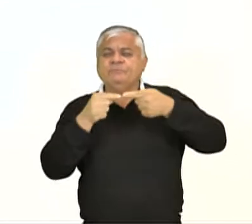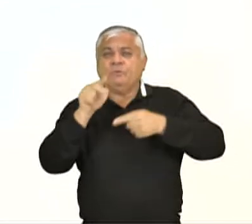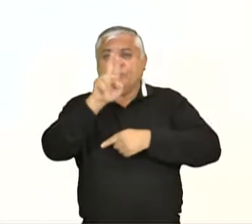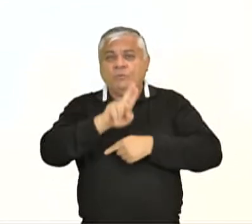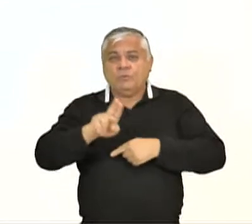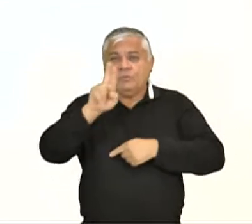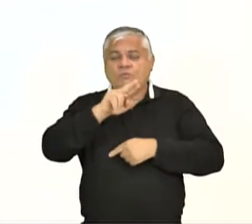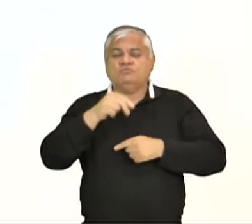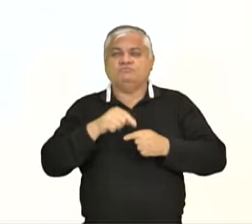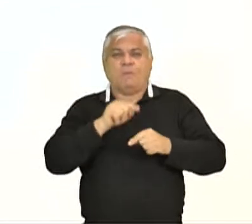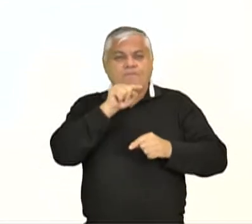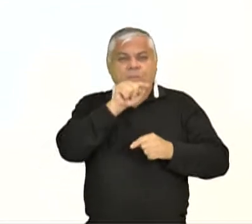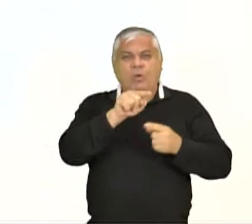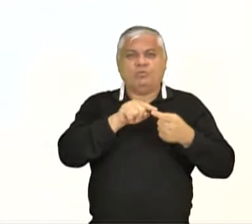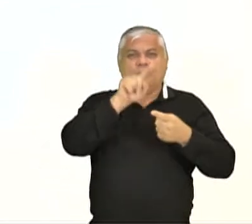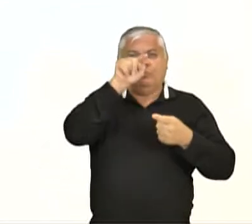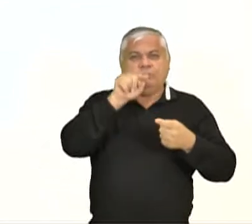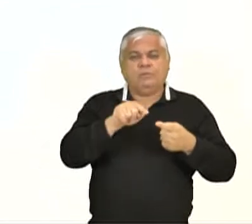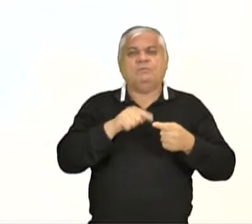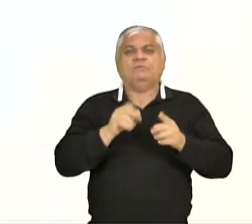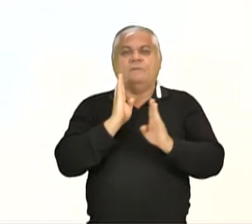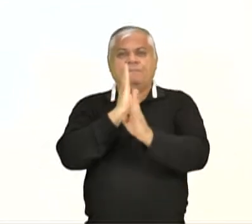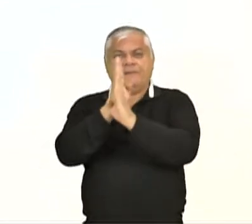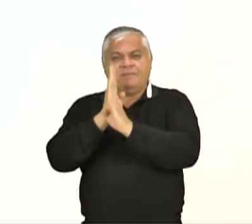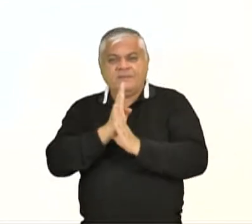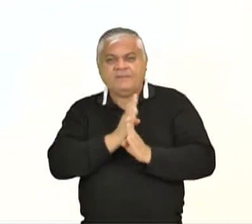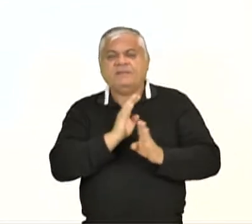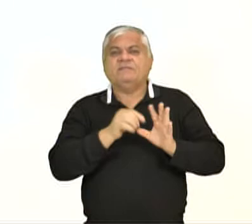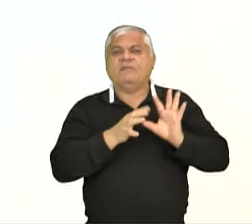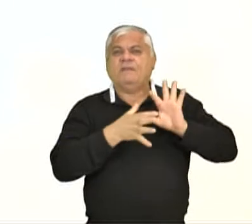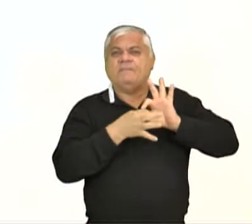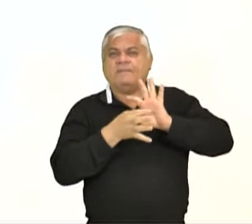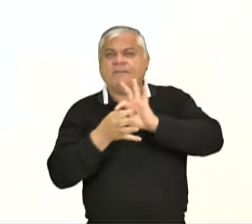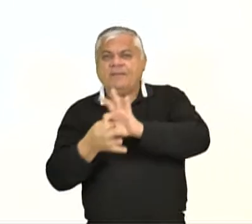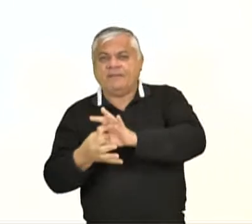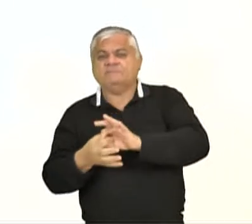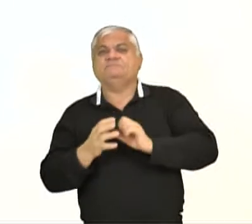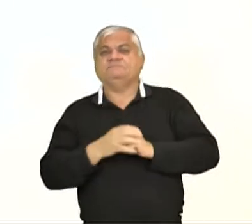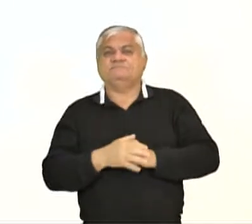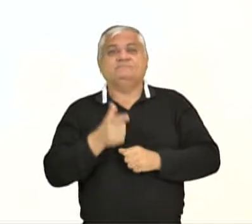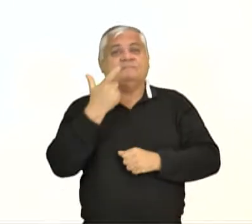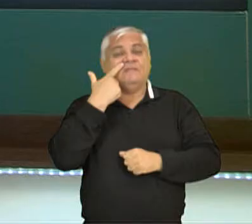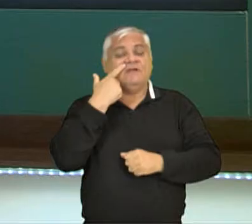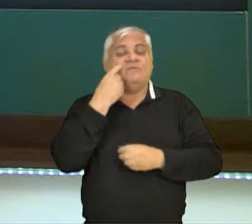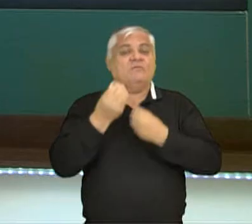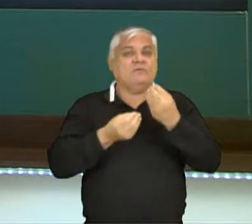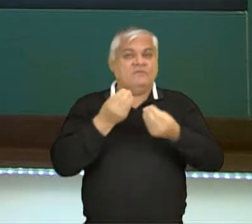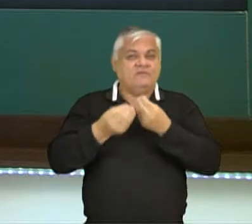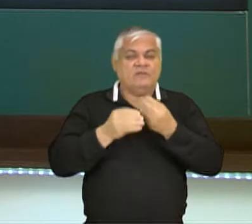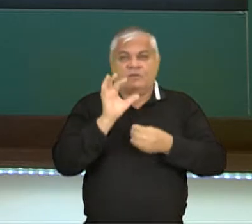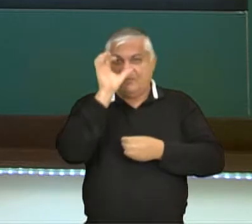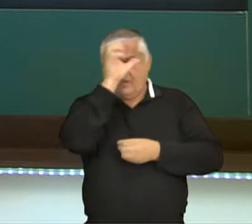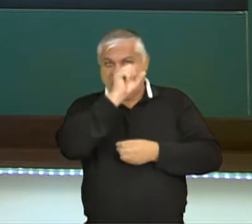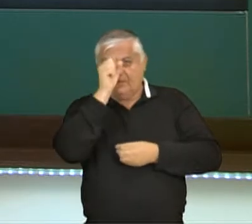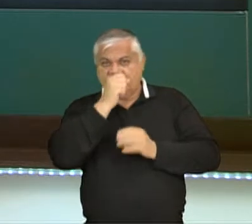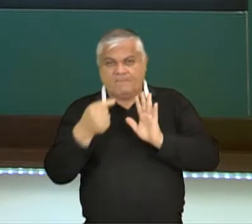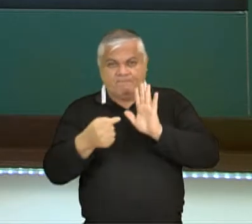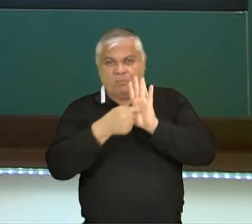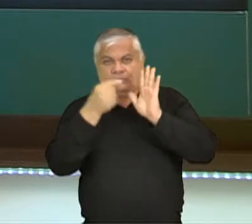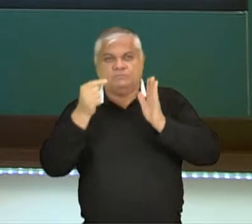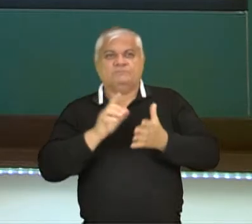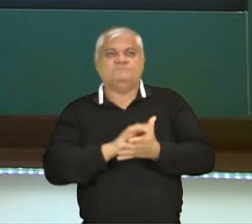da pontuação e identificar os elementos de coesão no texto. Então vamos trabalhar um pouquinho também a questão da